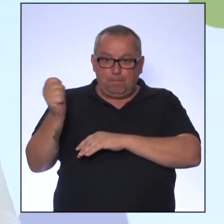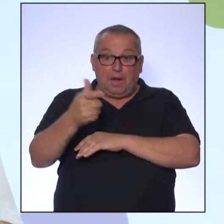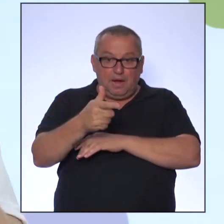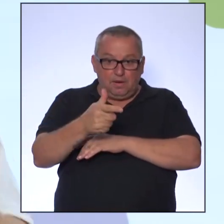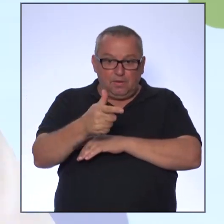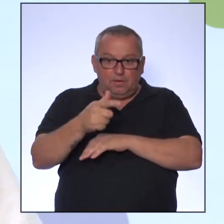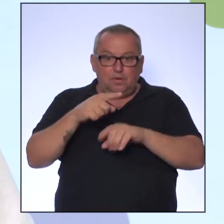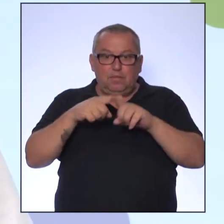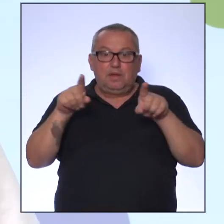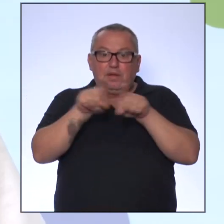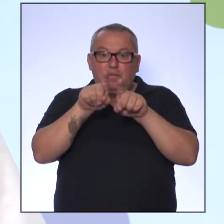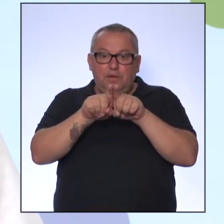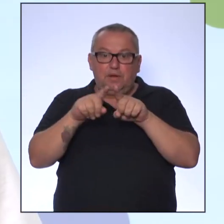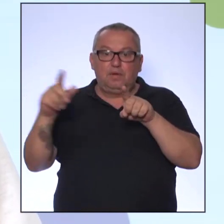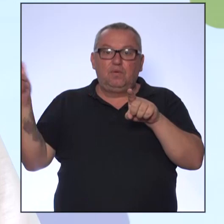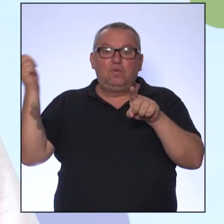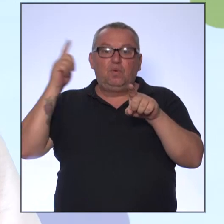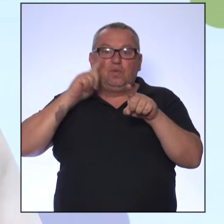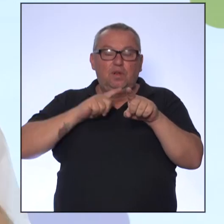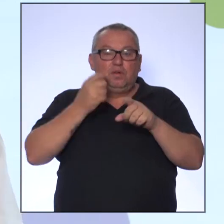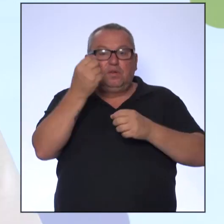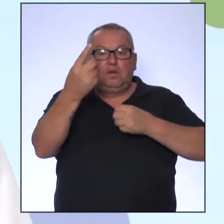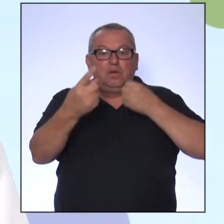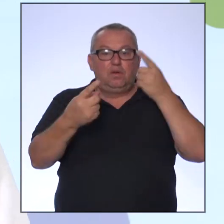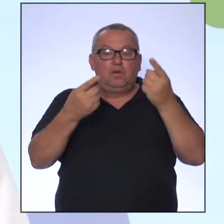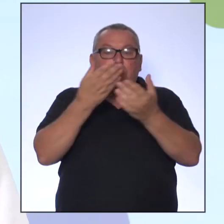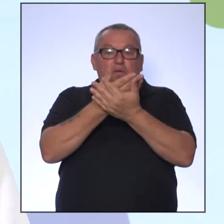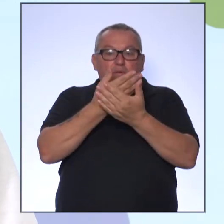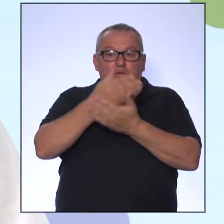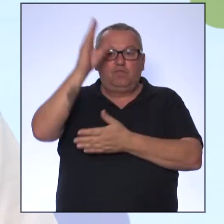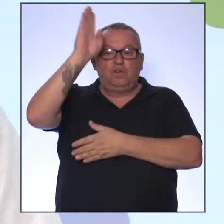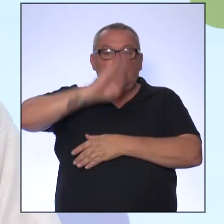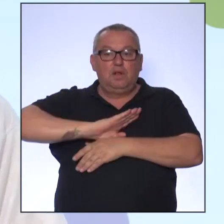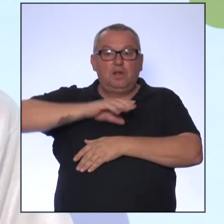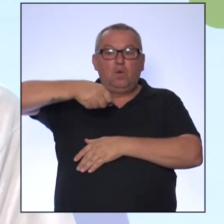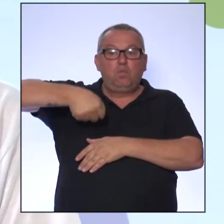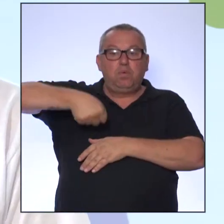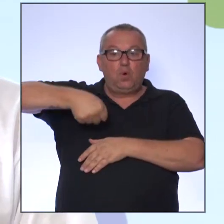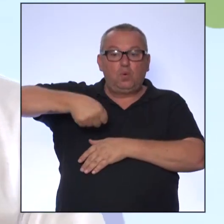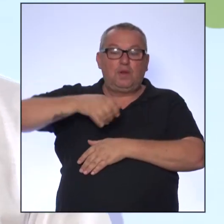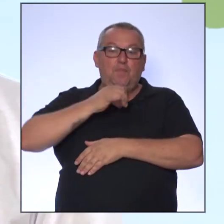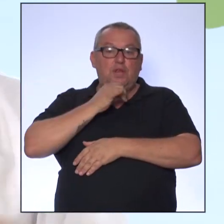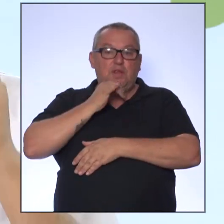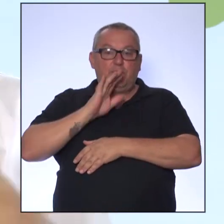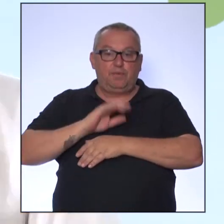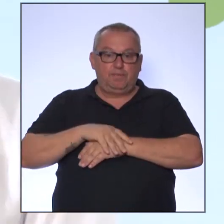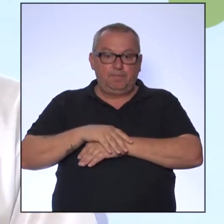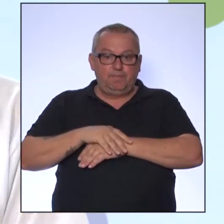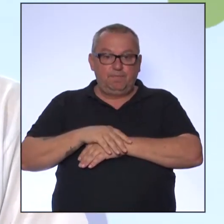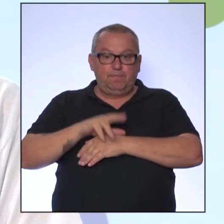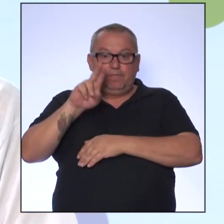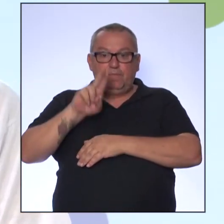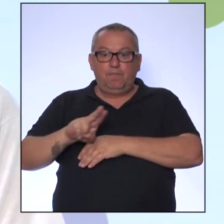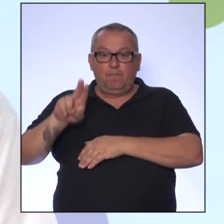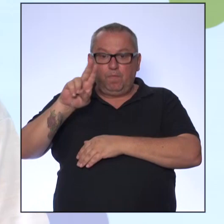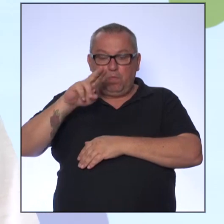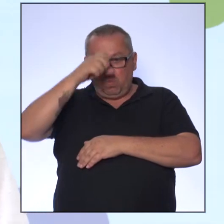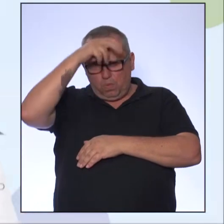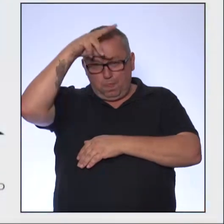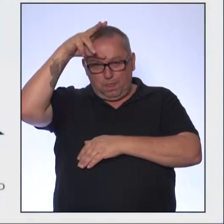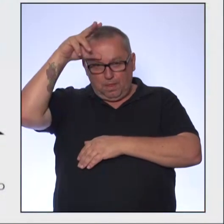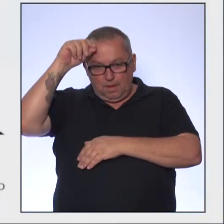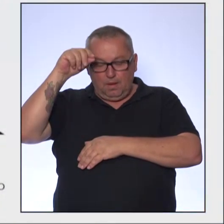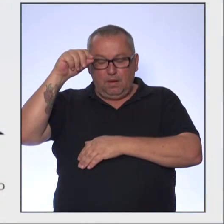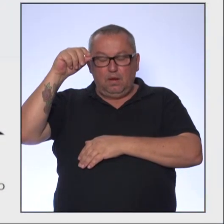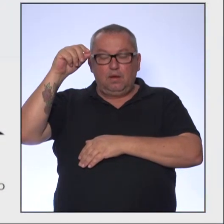mas também é possível, de algumas maneiras, estudar gratuitamente. Por exemplo, universidades públicas do